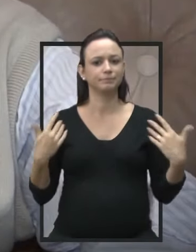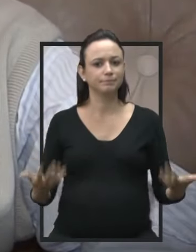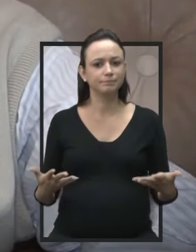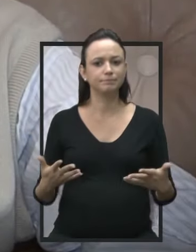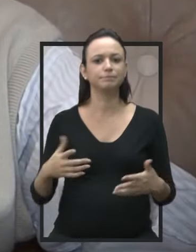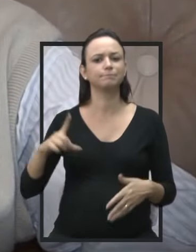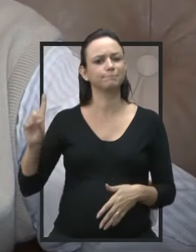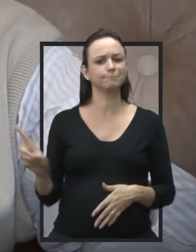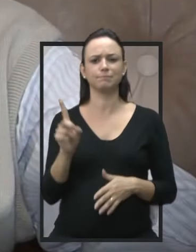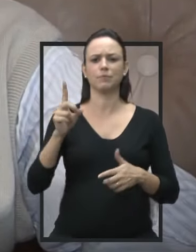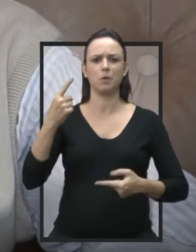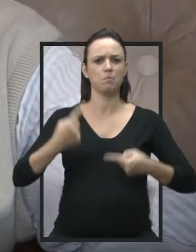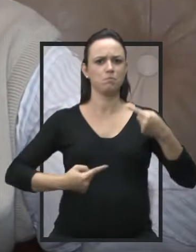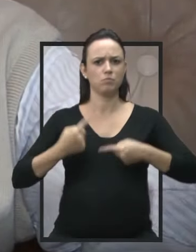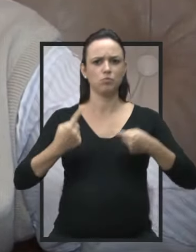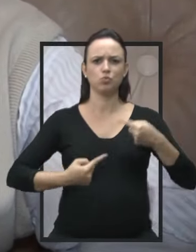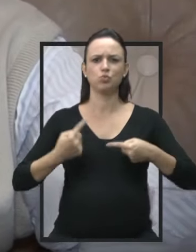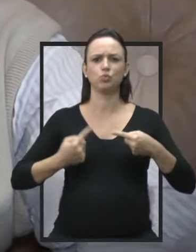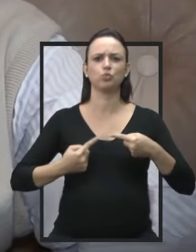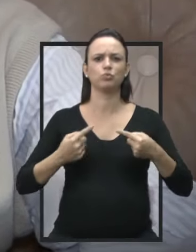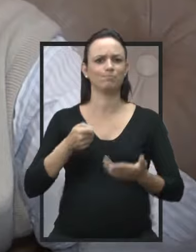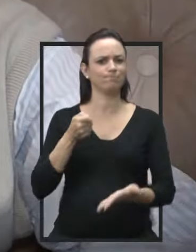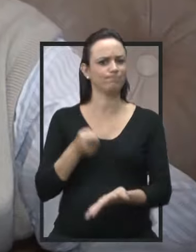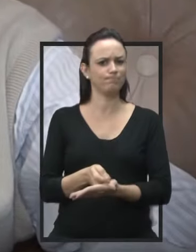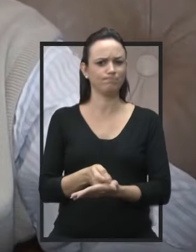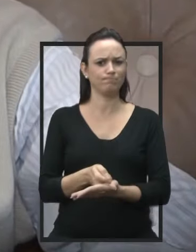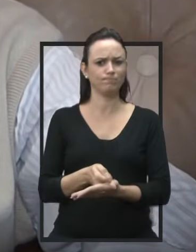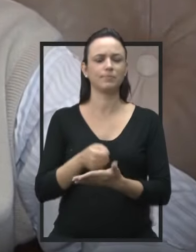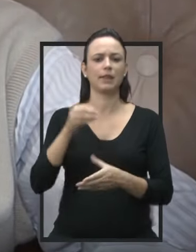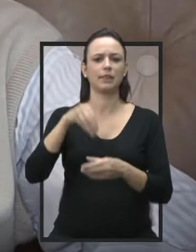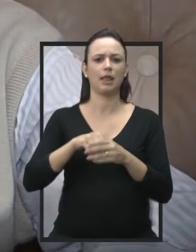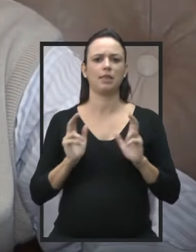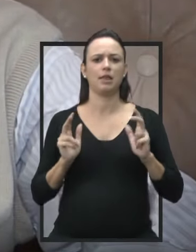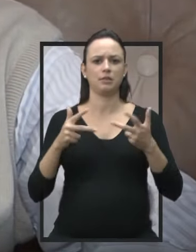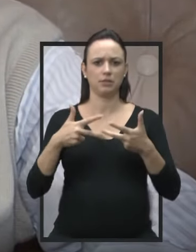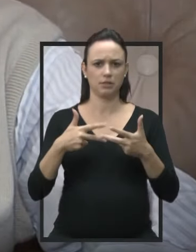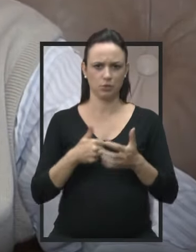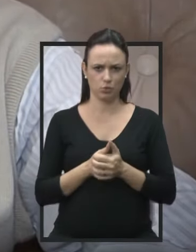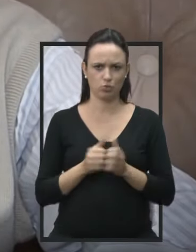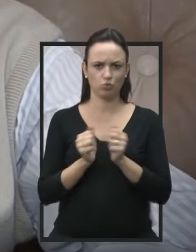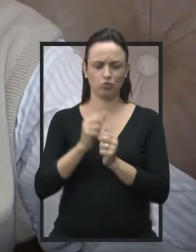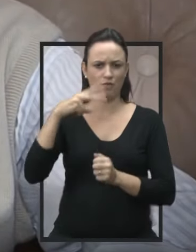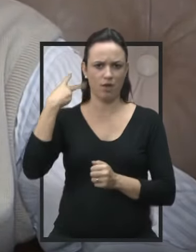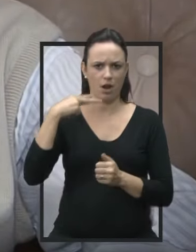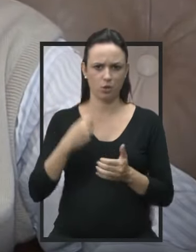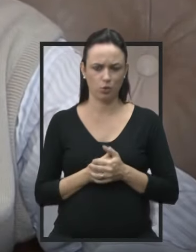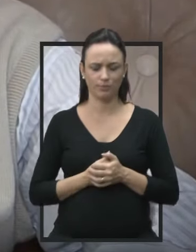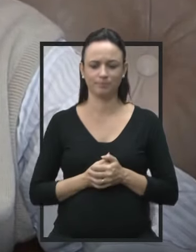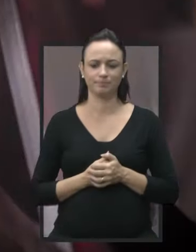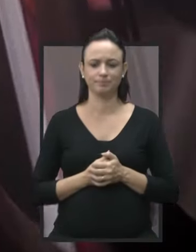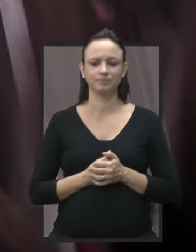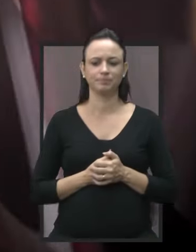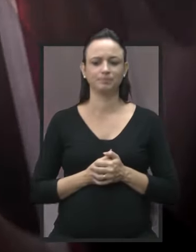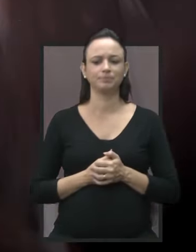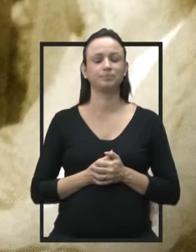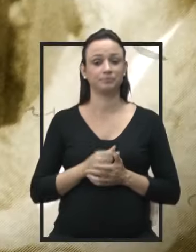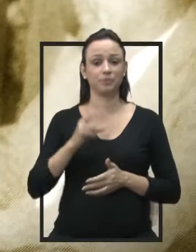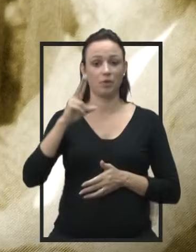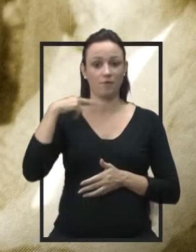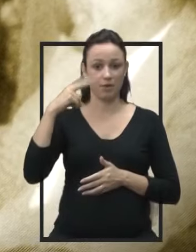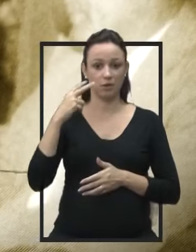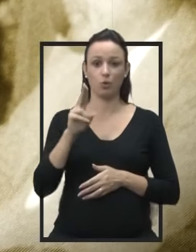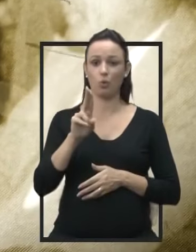enfim, tomar uma posição política mais dura lá na Câmara, né? Através dos vereadores.